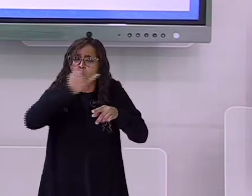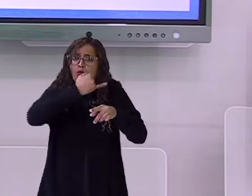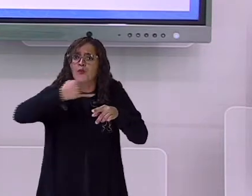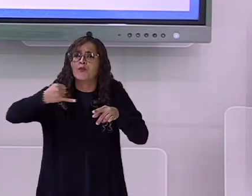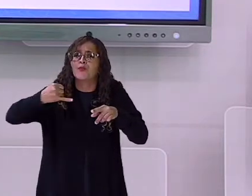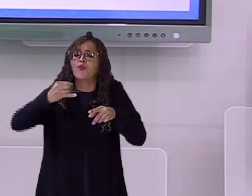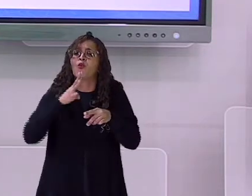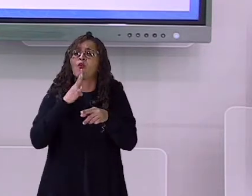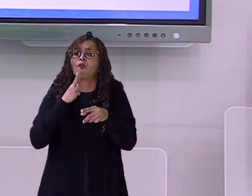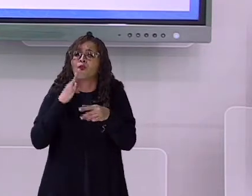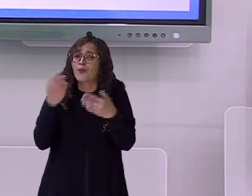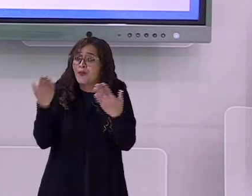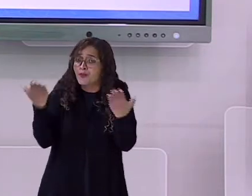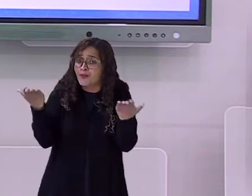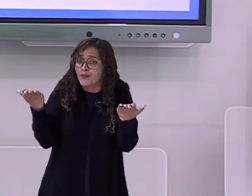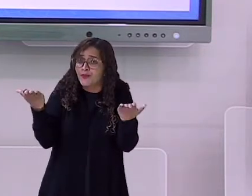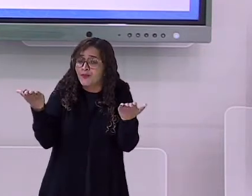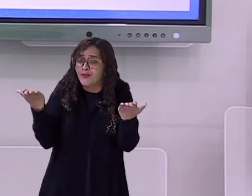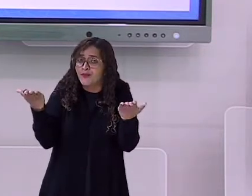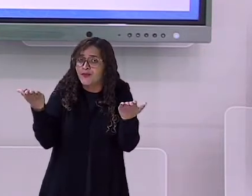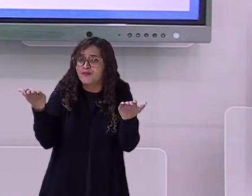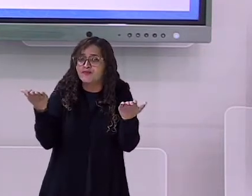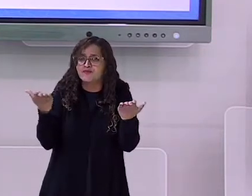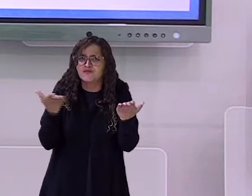Qual instrumento de corda?